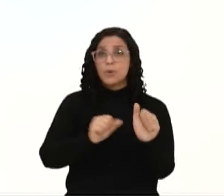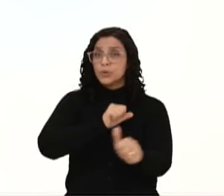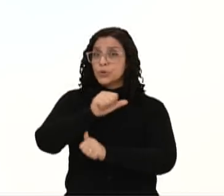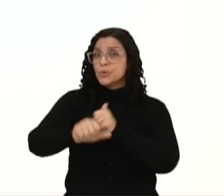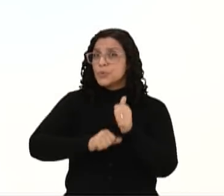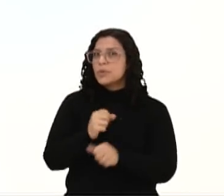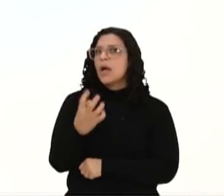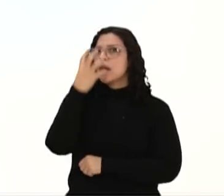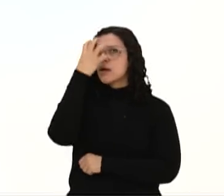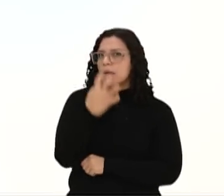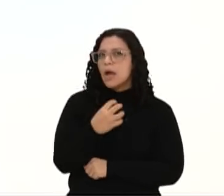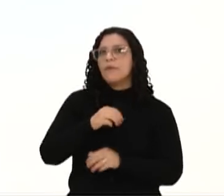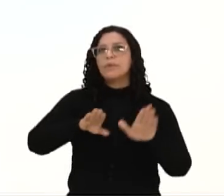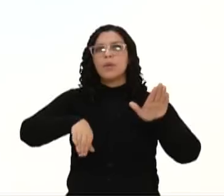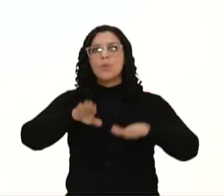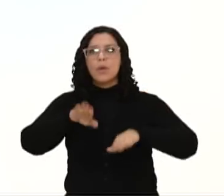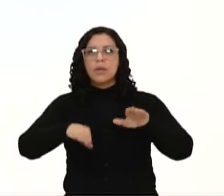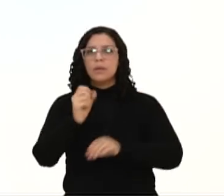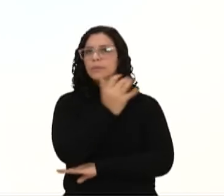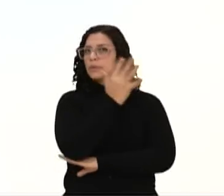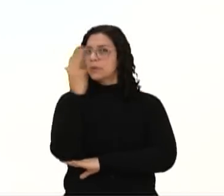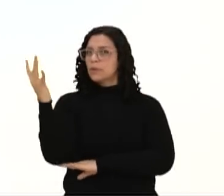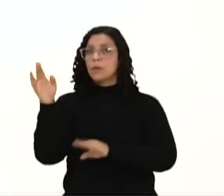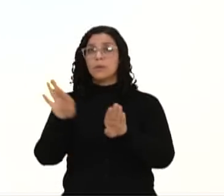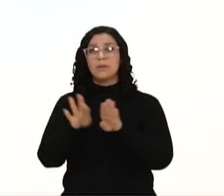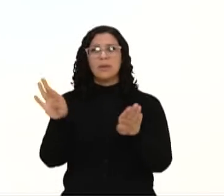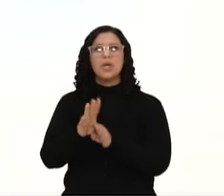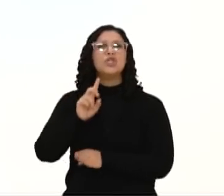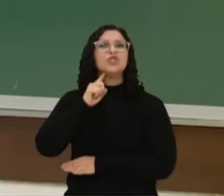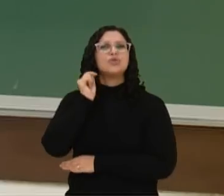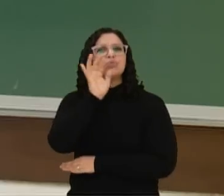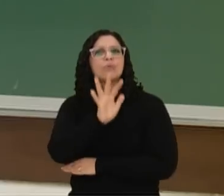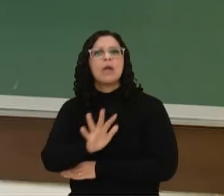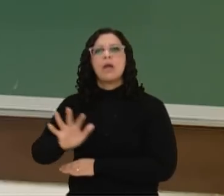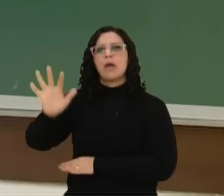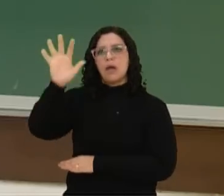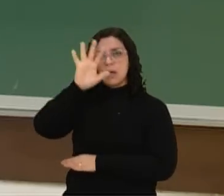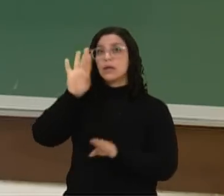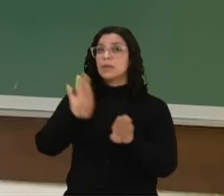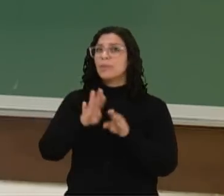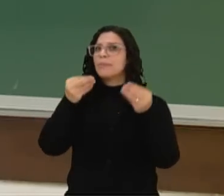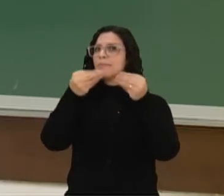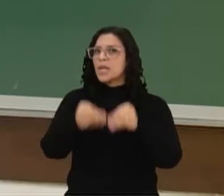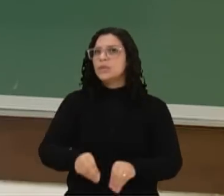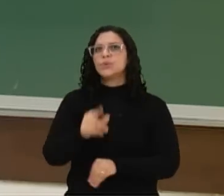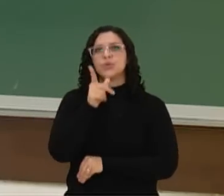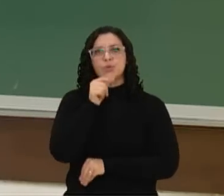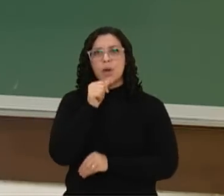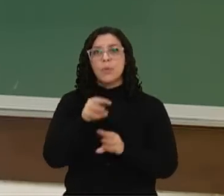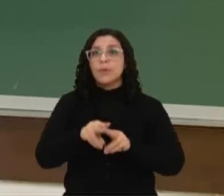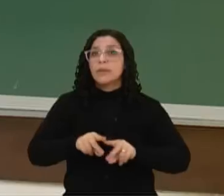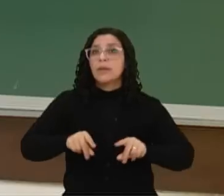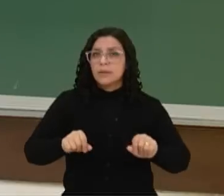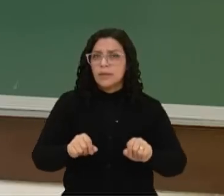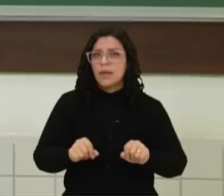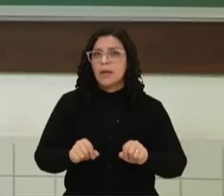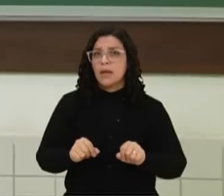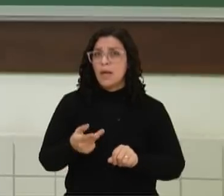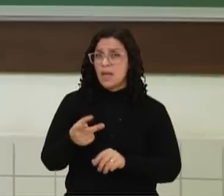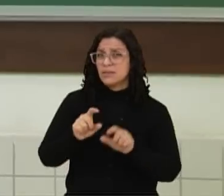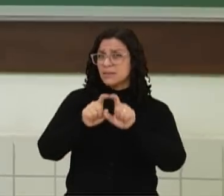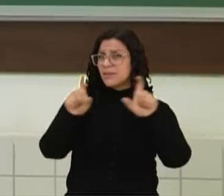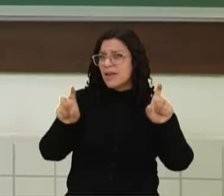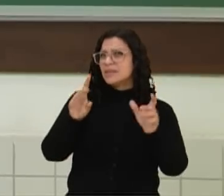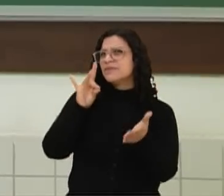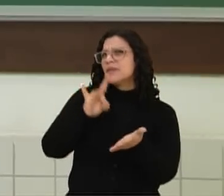alterar drasticamente o equilíbrio do meio natural, além de poluir a atmosfera, prejudicar a água e o solo. Essa afirmação